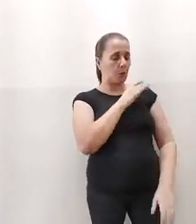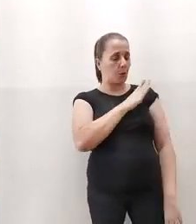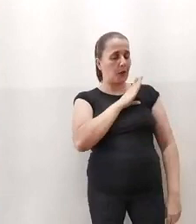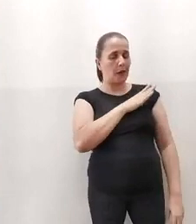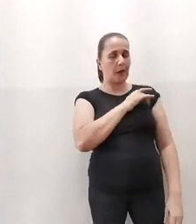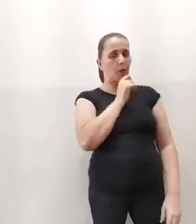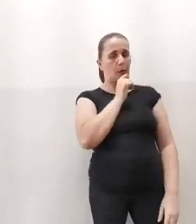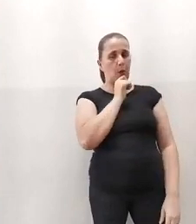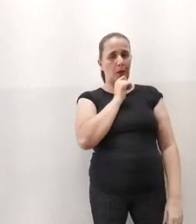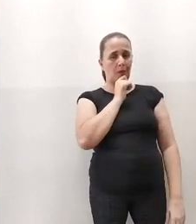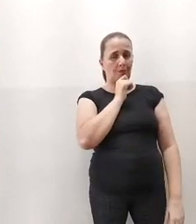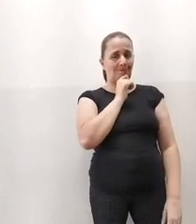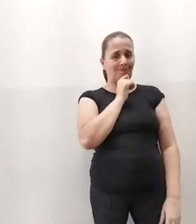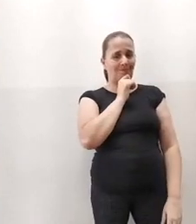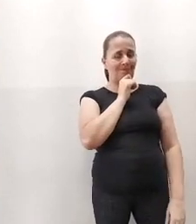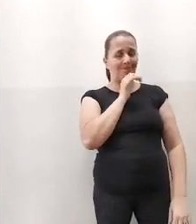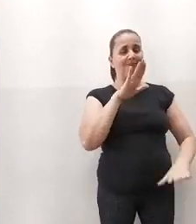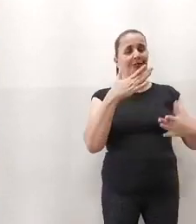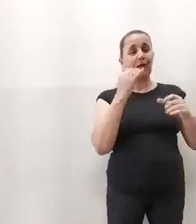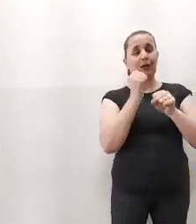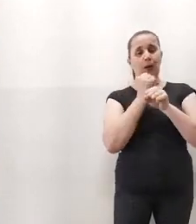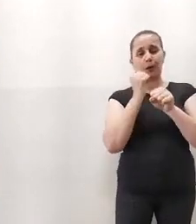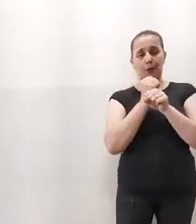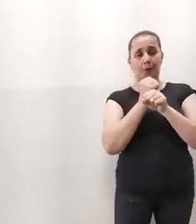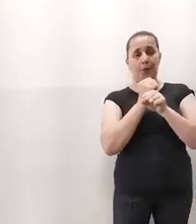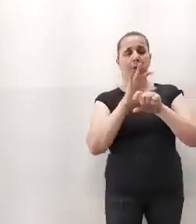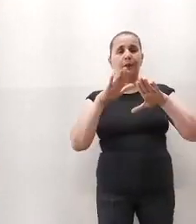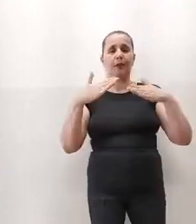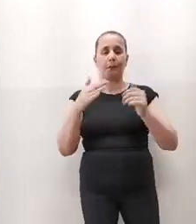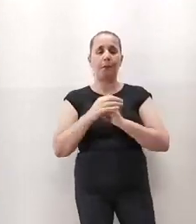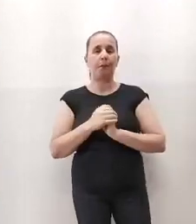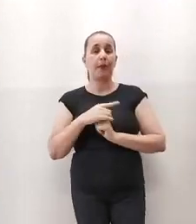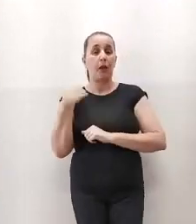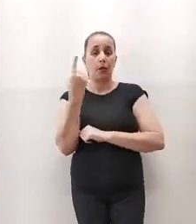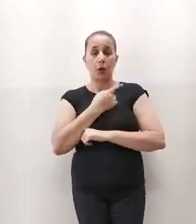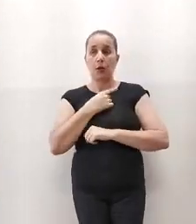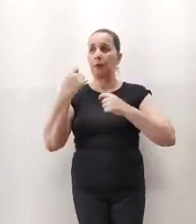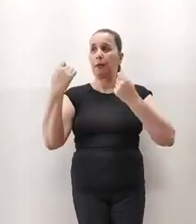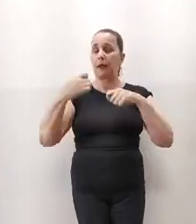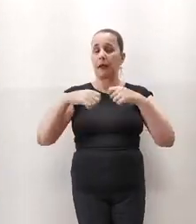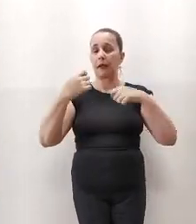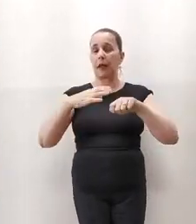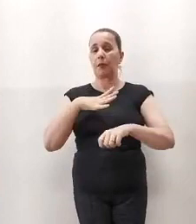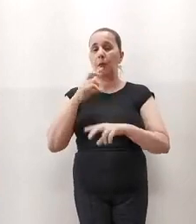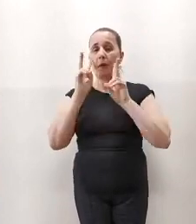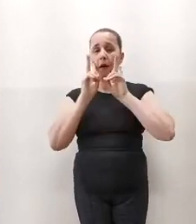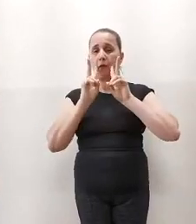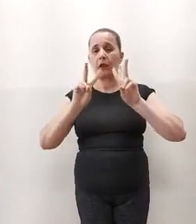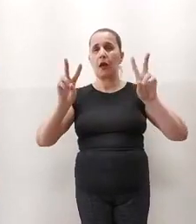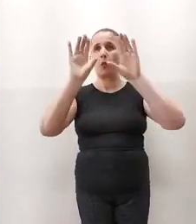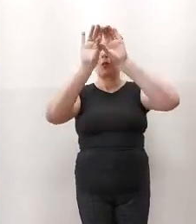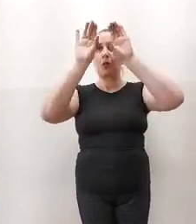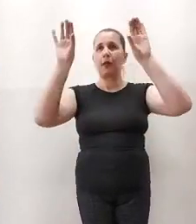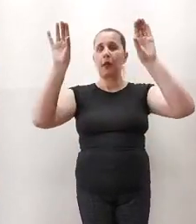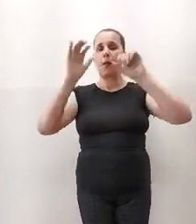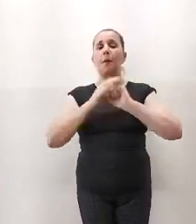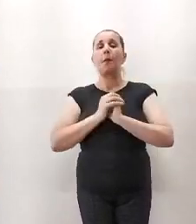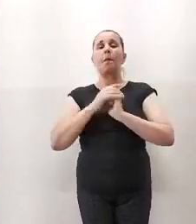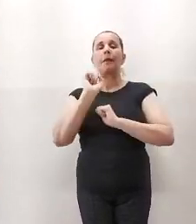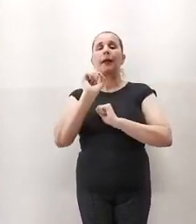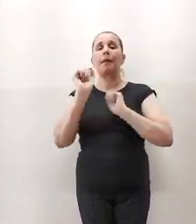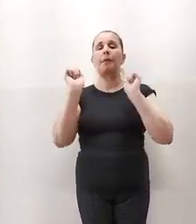coração inútil. Essa é a construção. Ou seja, nós precisamos dessa visão celestial para